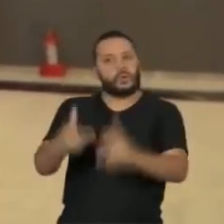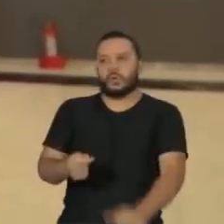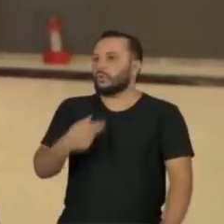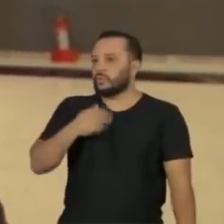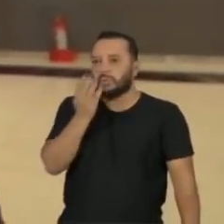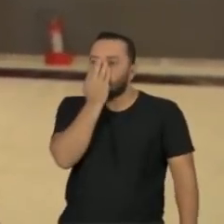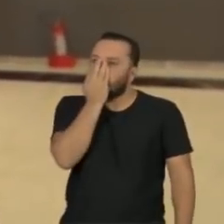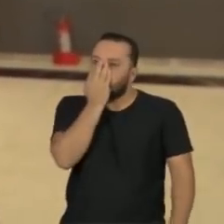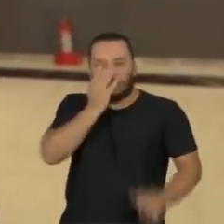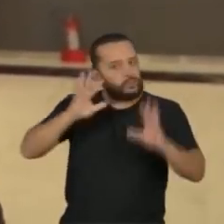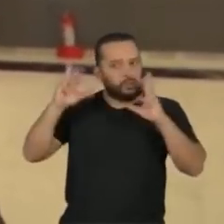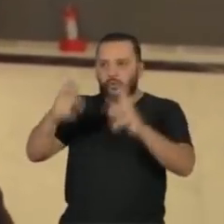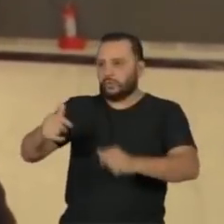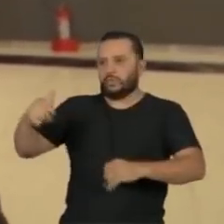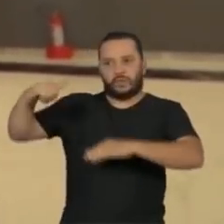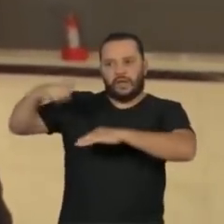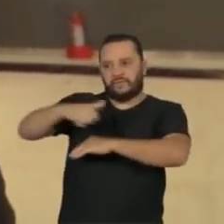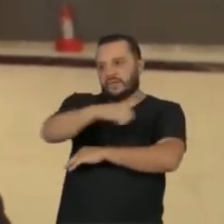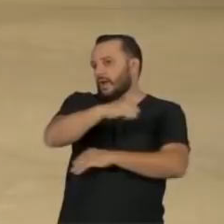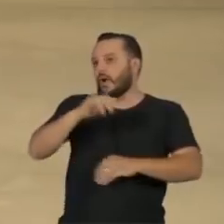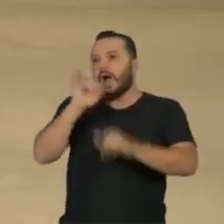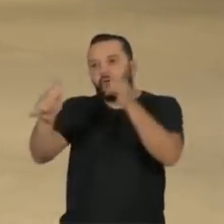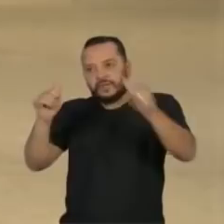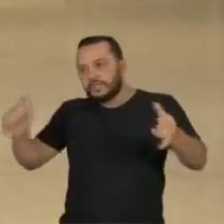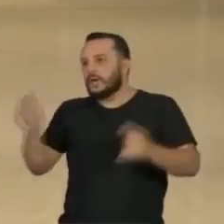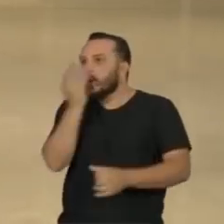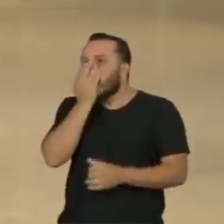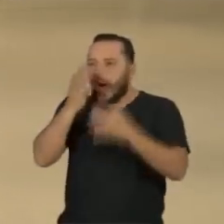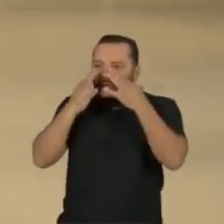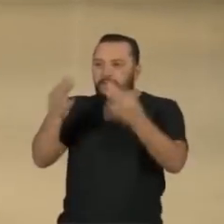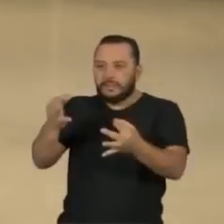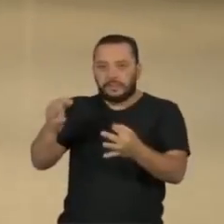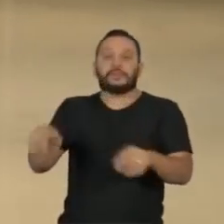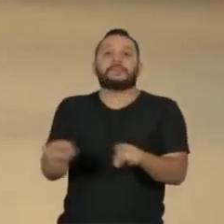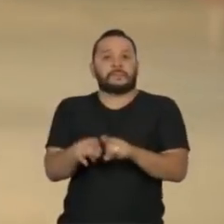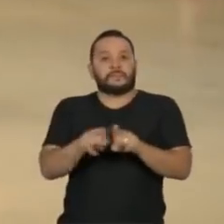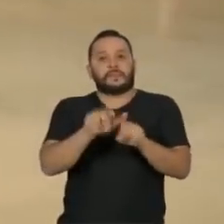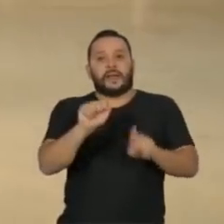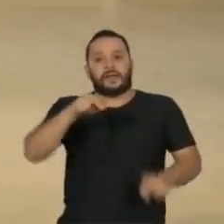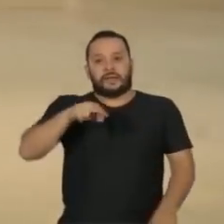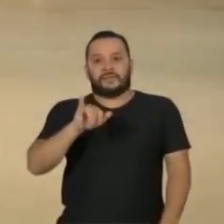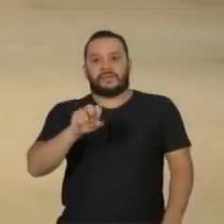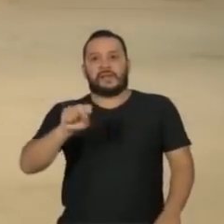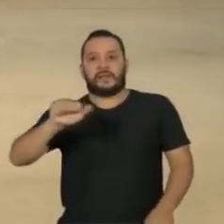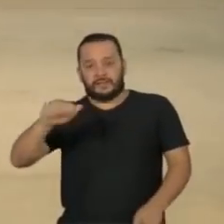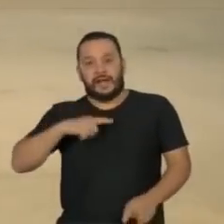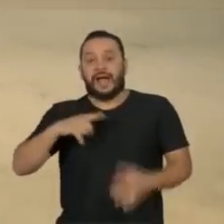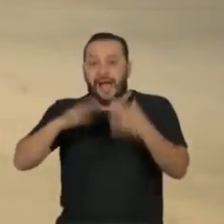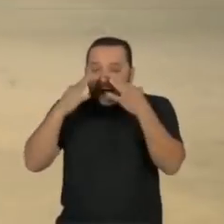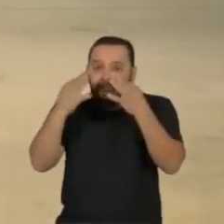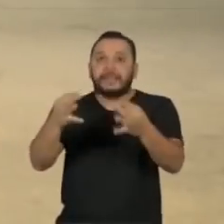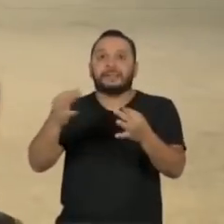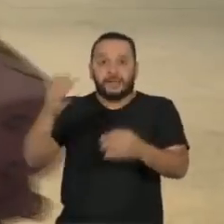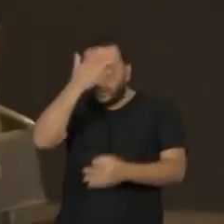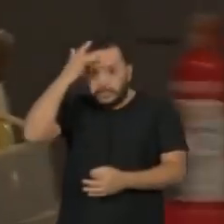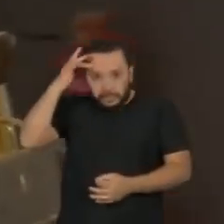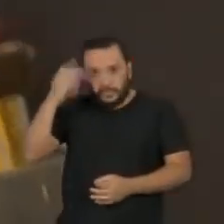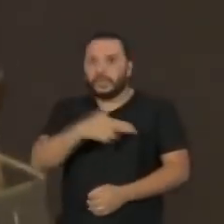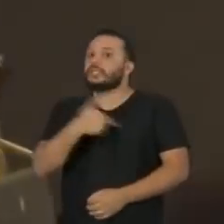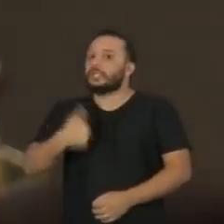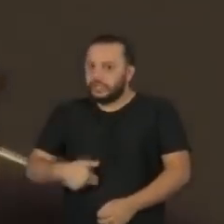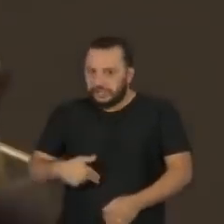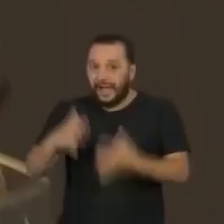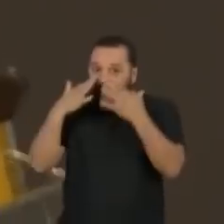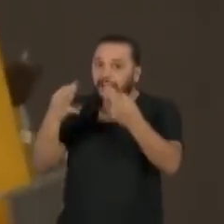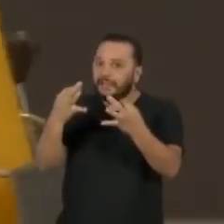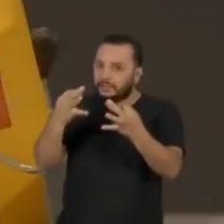todo mundo sendo avisado o tempo todo. A Anvisa intensificou a atenção aos voos com passageiros que vêm da China. É feita